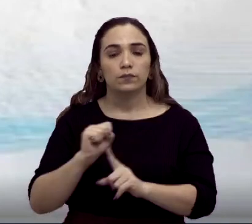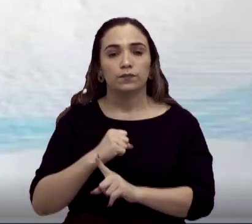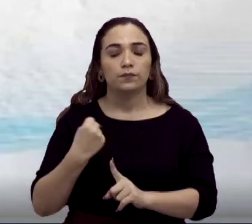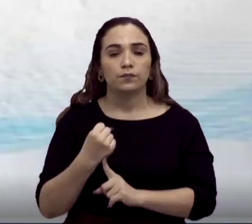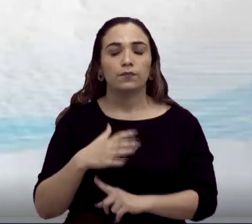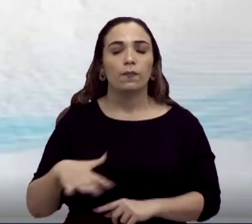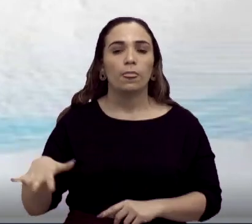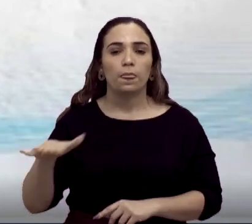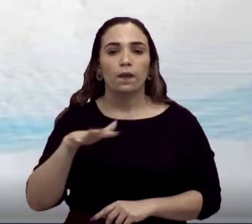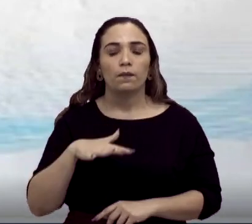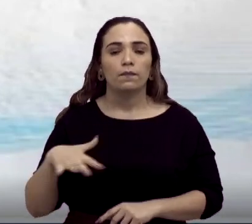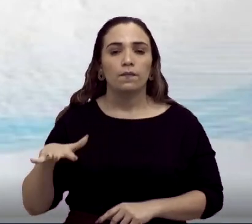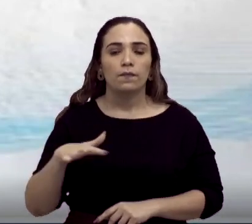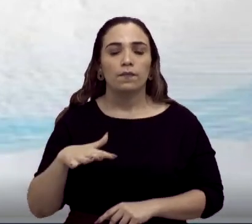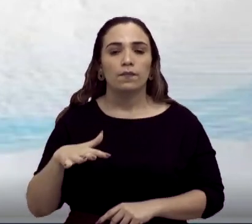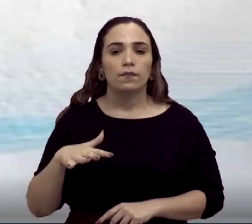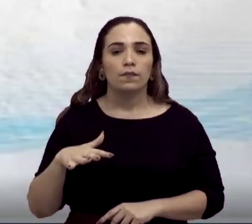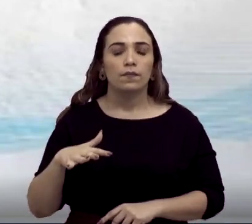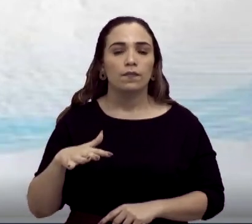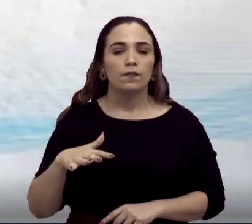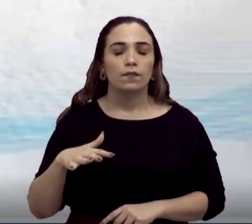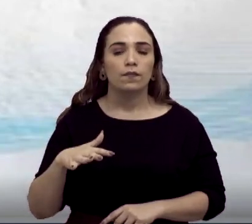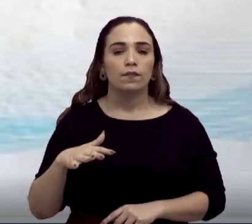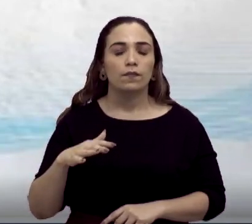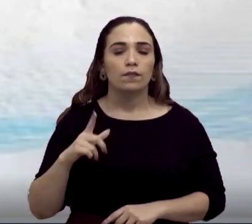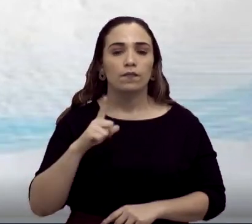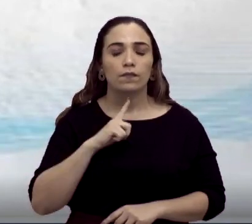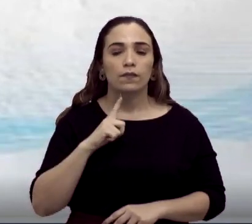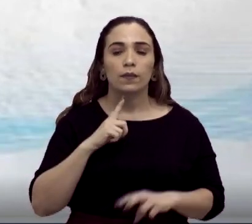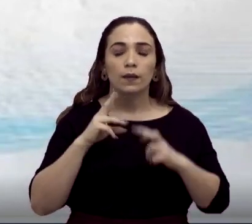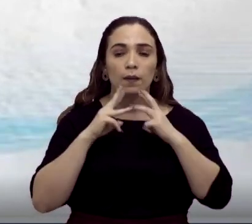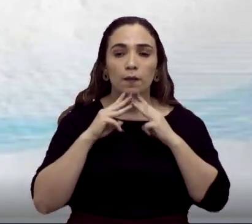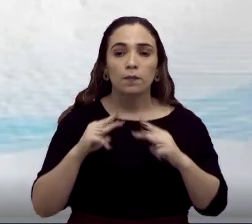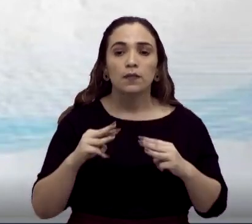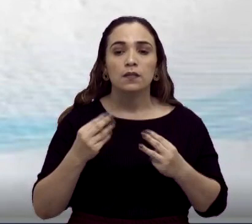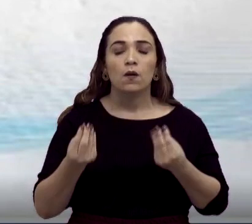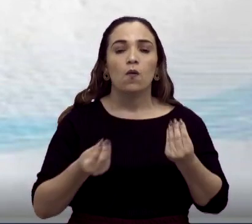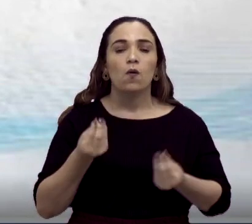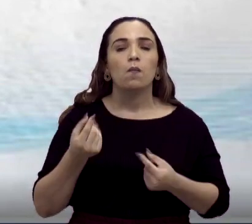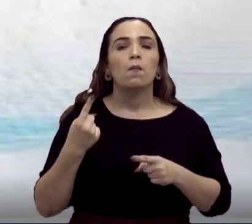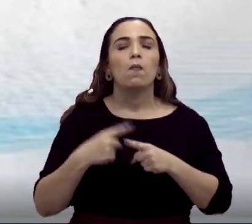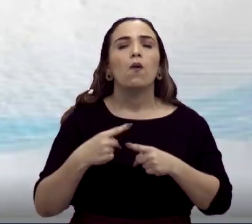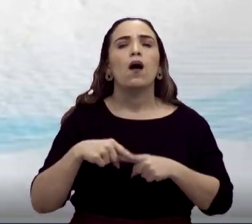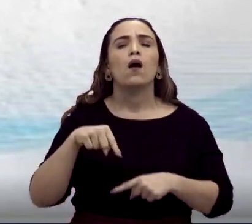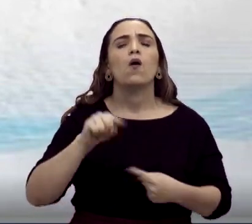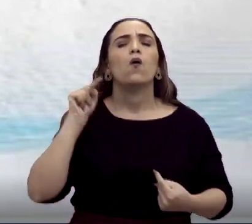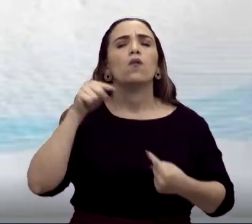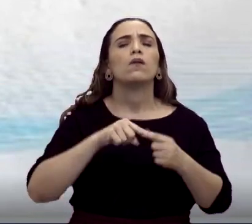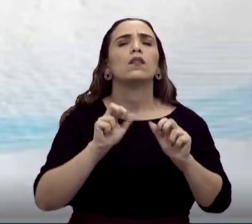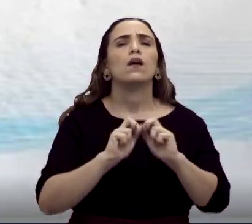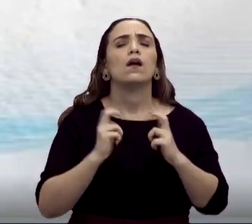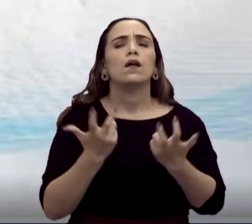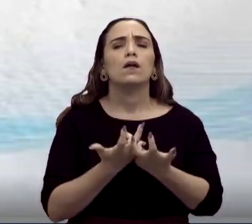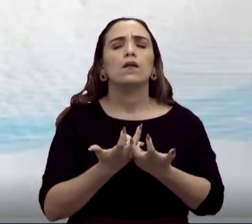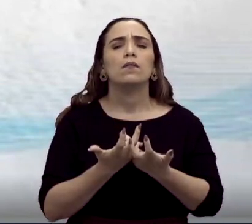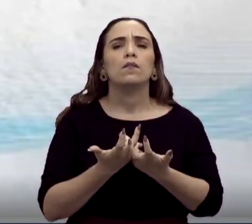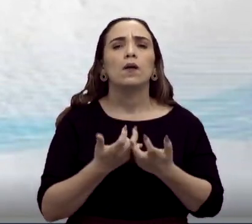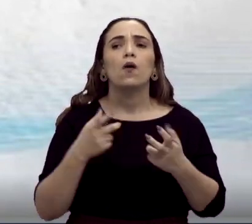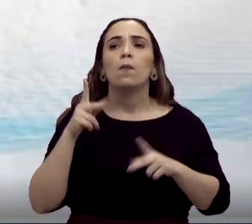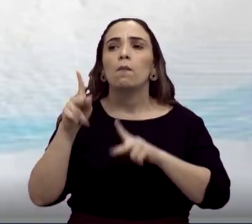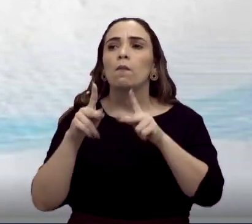sociedade qual é a missão do legislativo, né? Para que ela serve e como a população